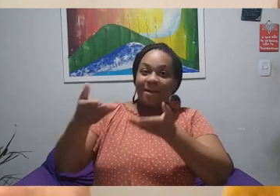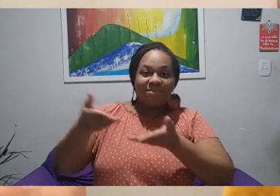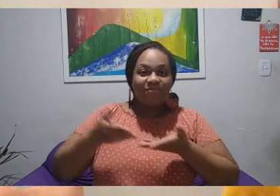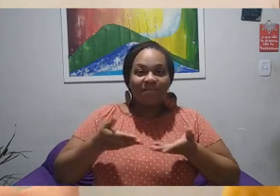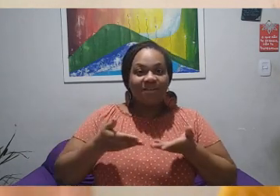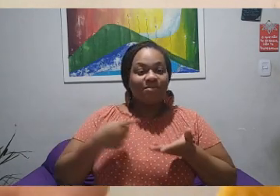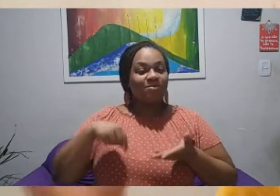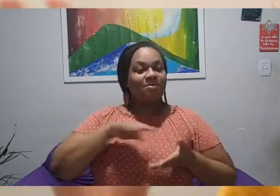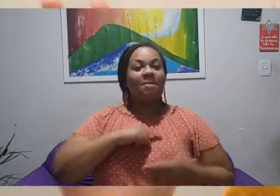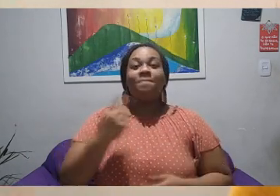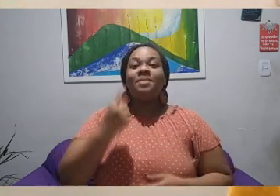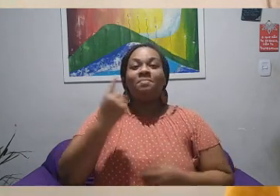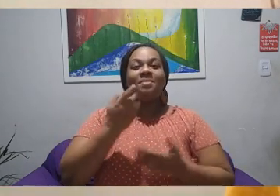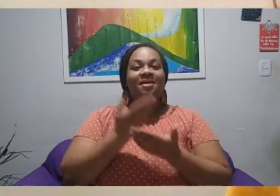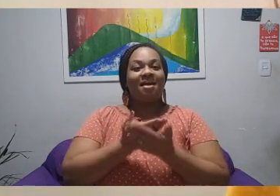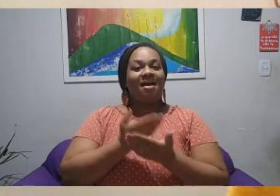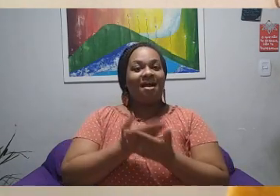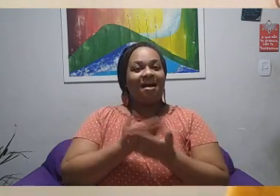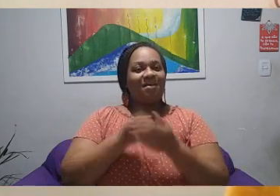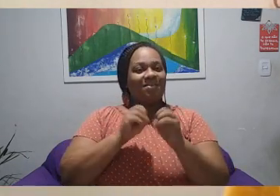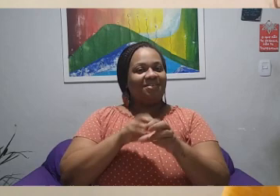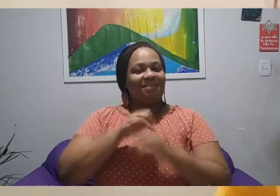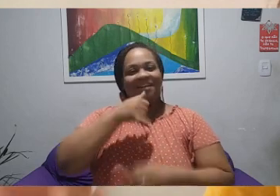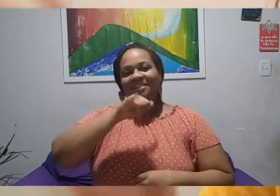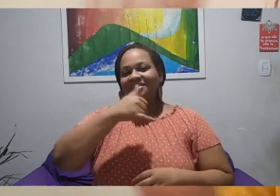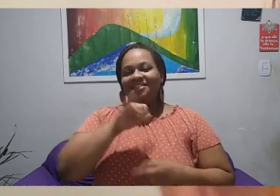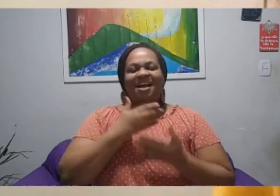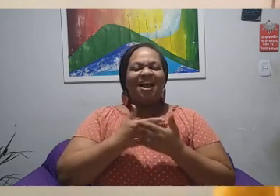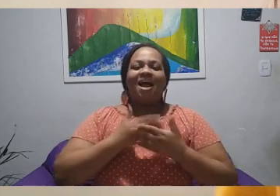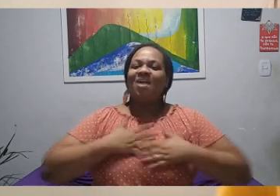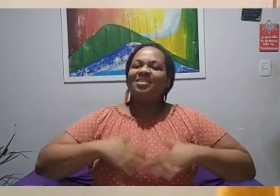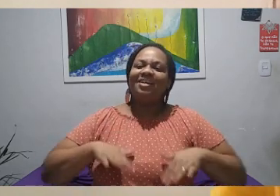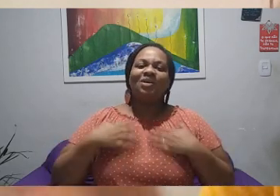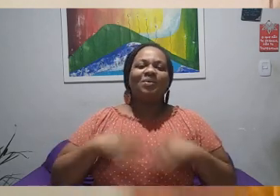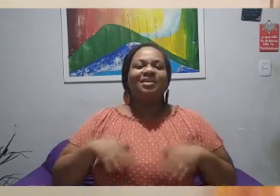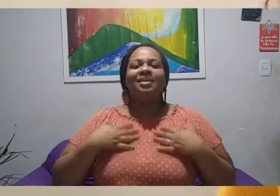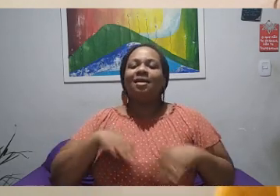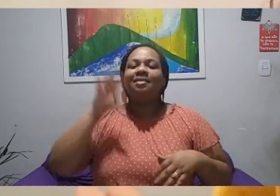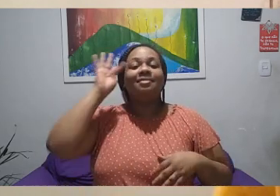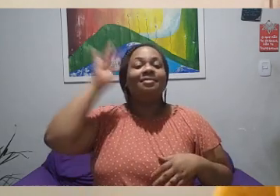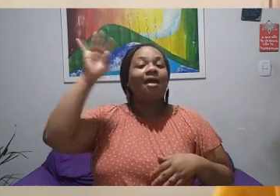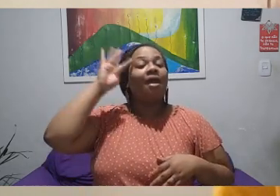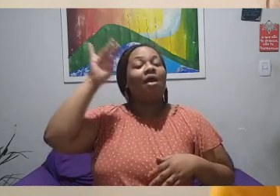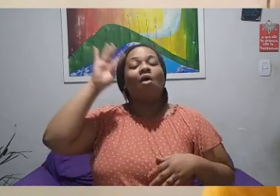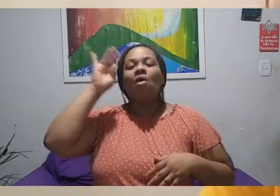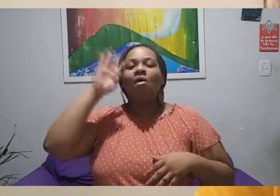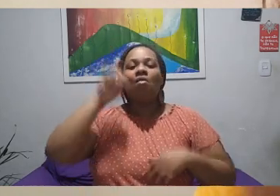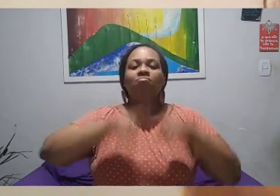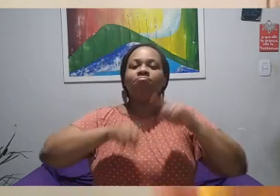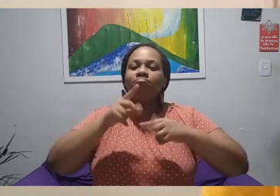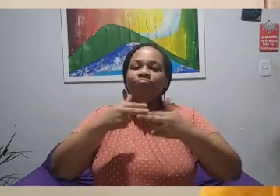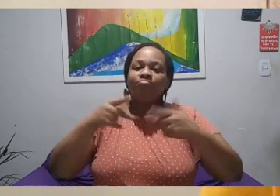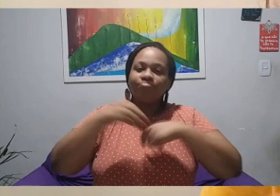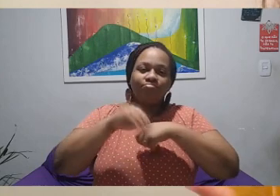Sejam bem-vindos à nossa primeira aula de eletrônica. Uma aula super tranquila, super teórica, com